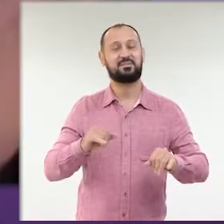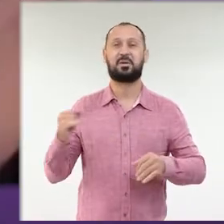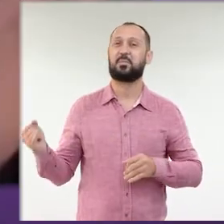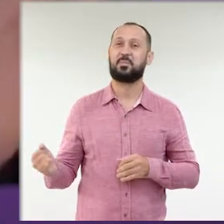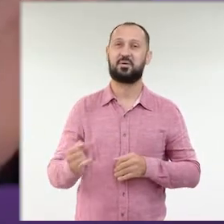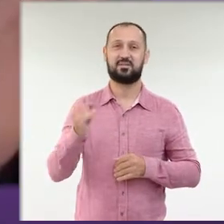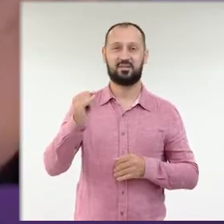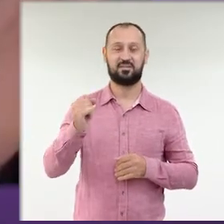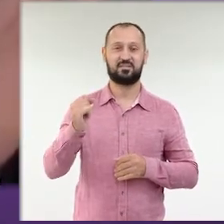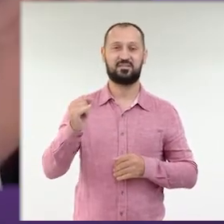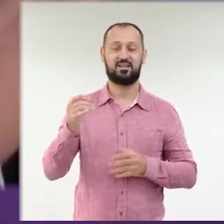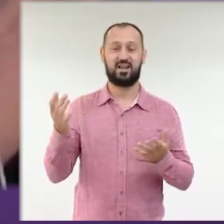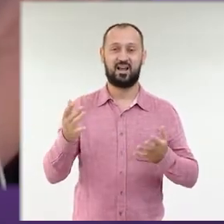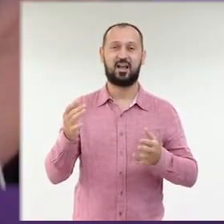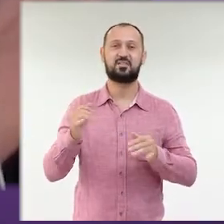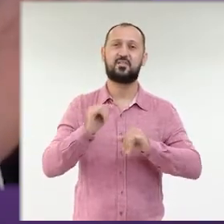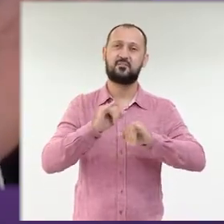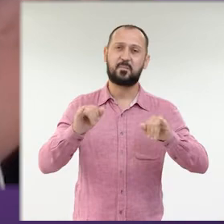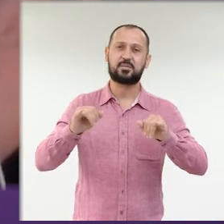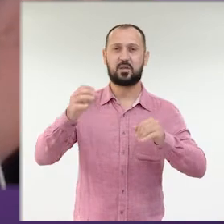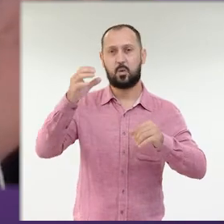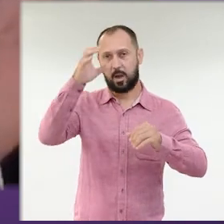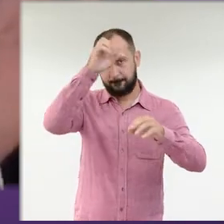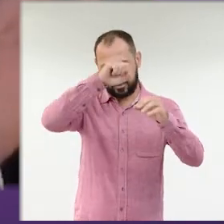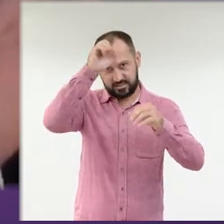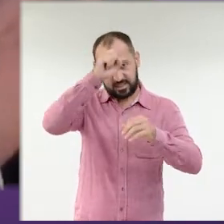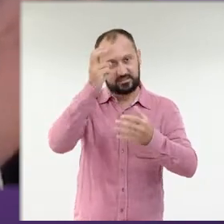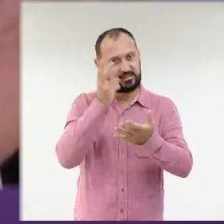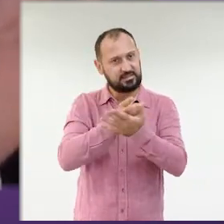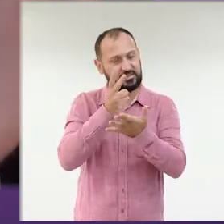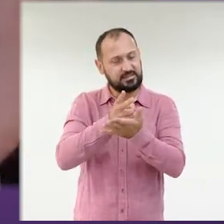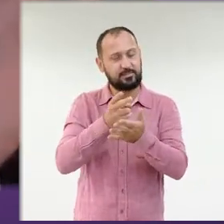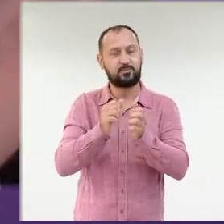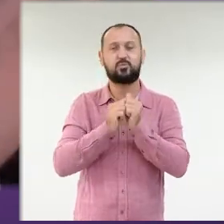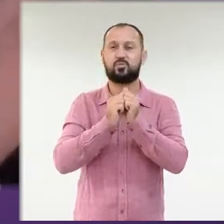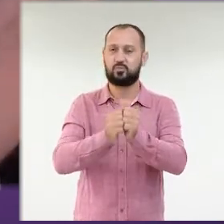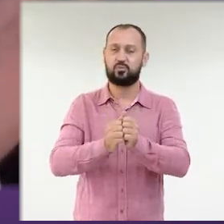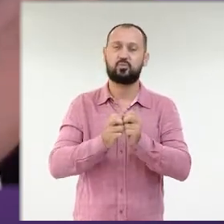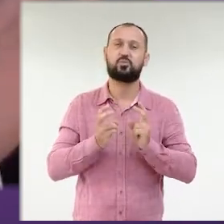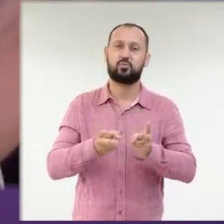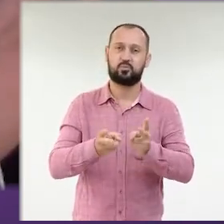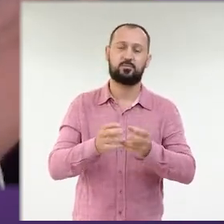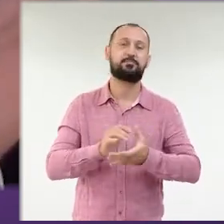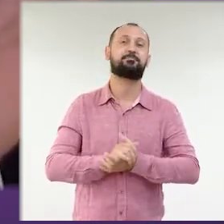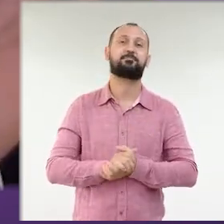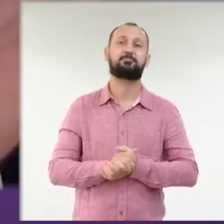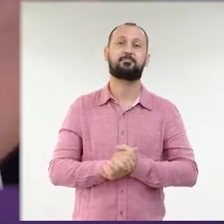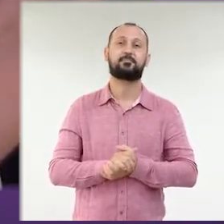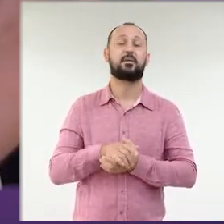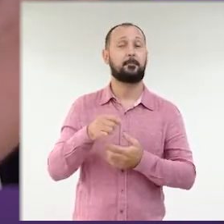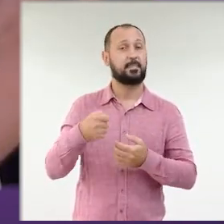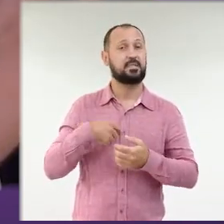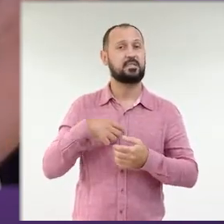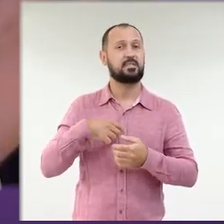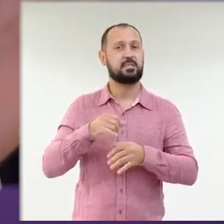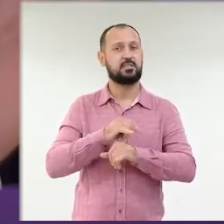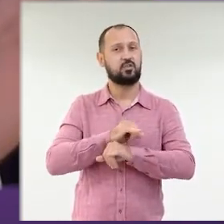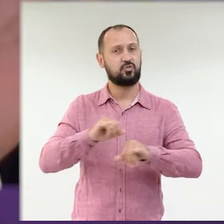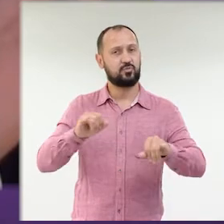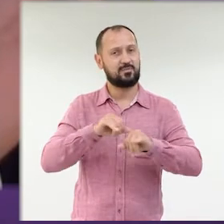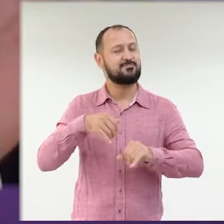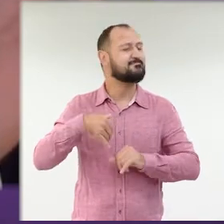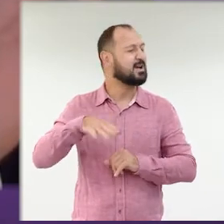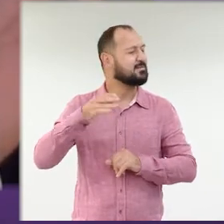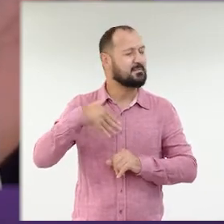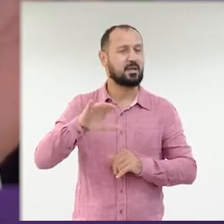Campanha muito importante, as informações, o aprendizado, eles devem permanecer e, com certeza, serem